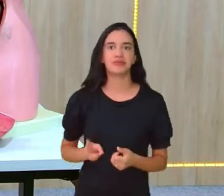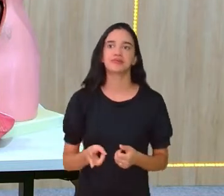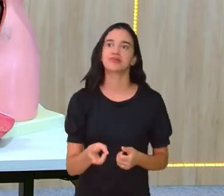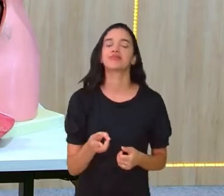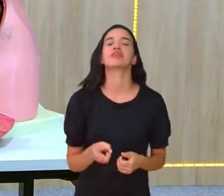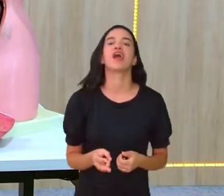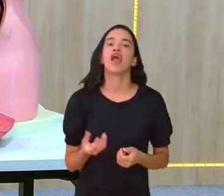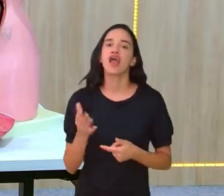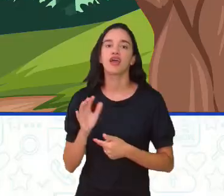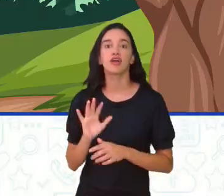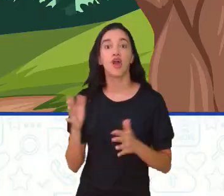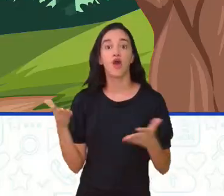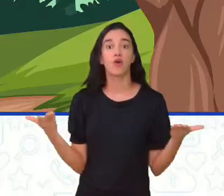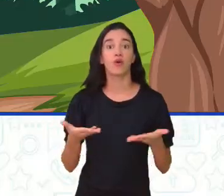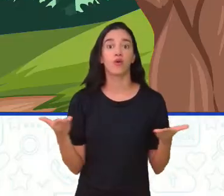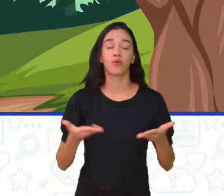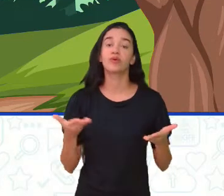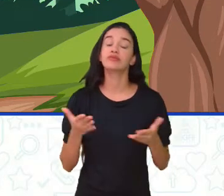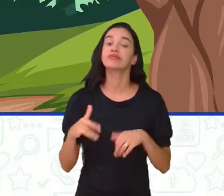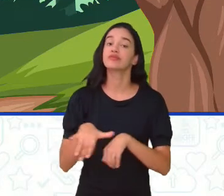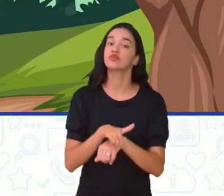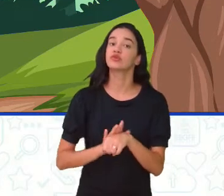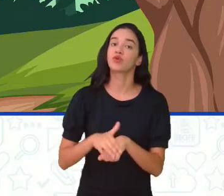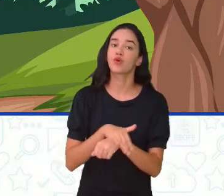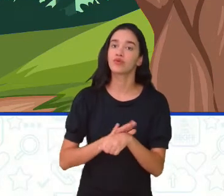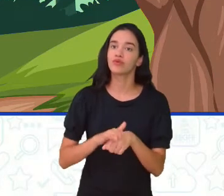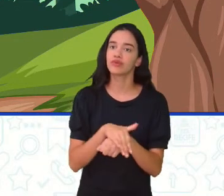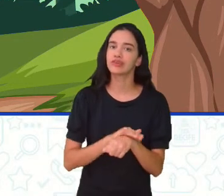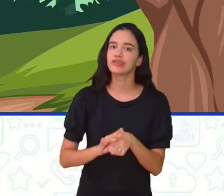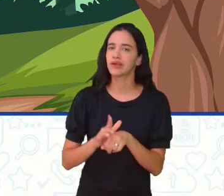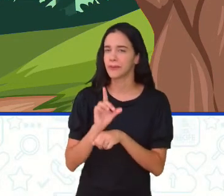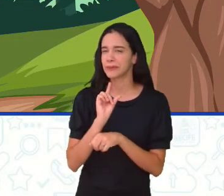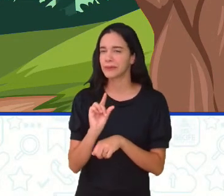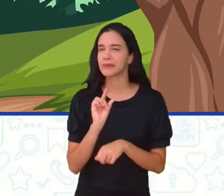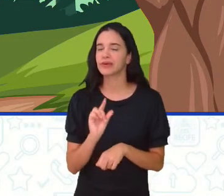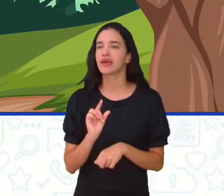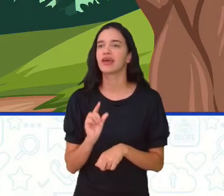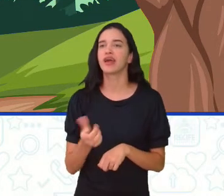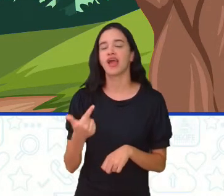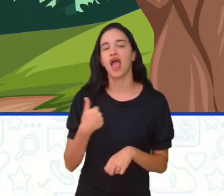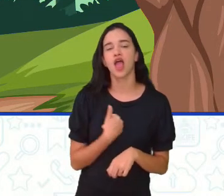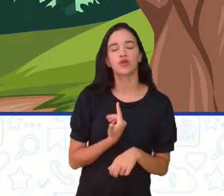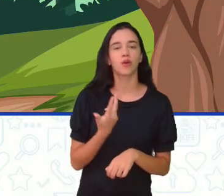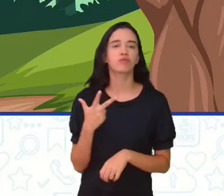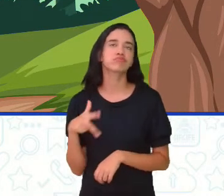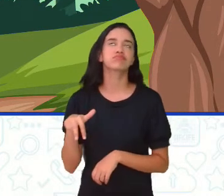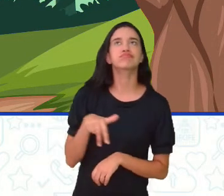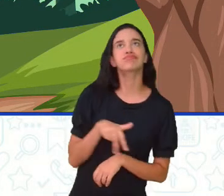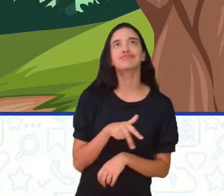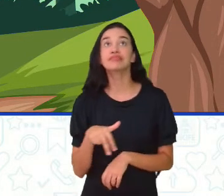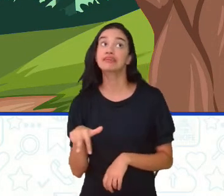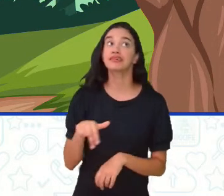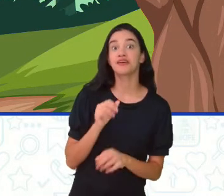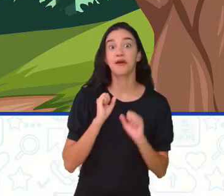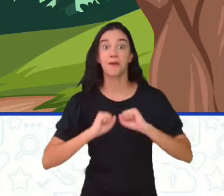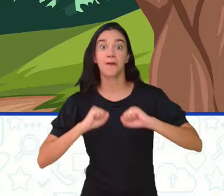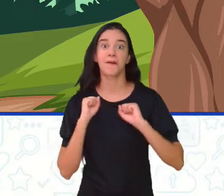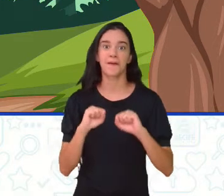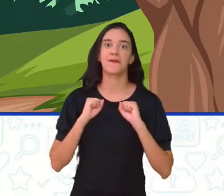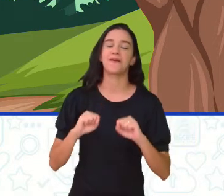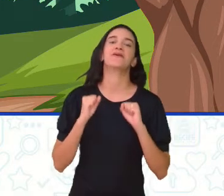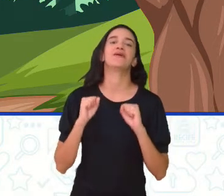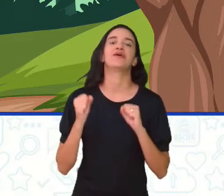Eu trouxe para vocês aí, a gente vai primeiro conversar um pouquinho, né? Eu aí estou, né, caminhando, correndo aí